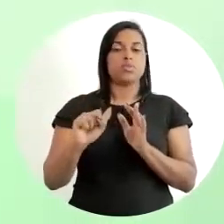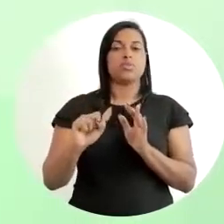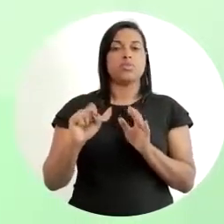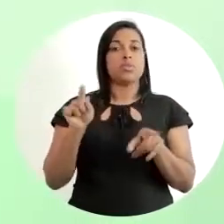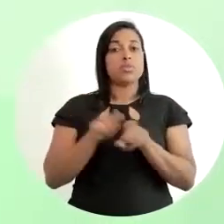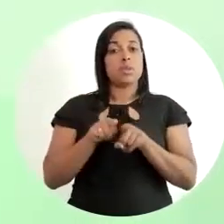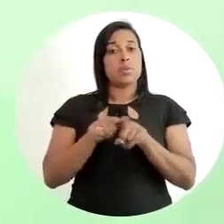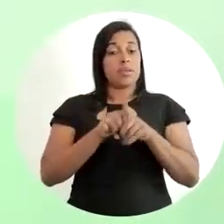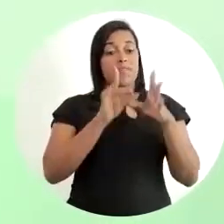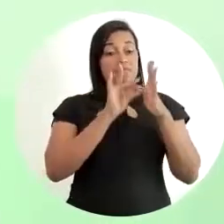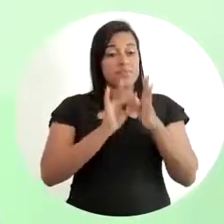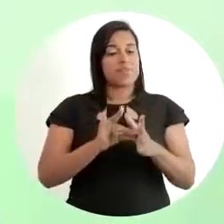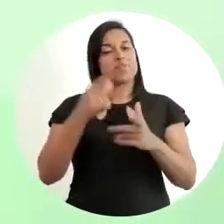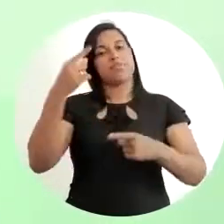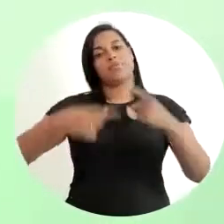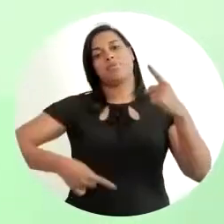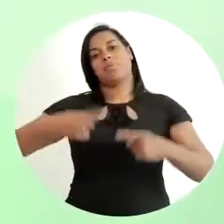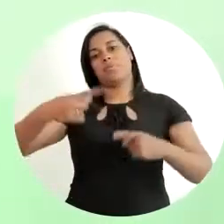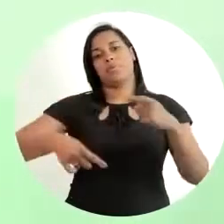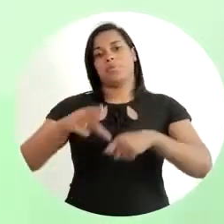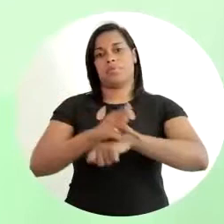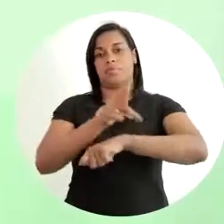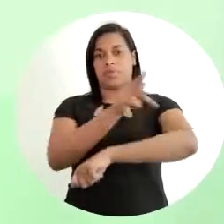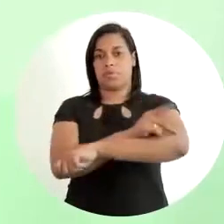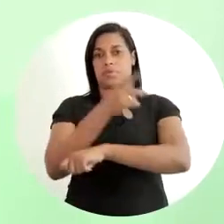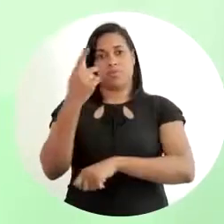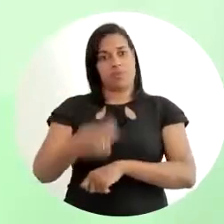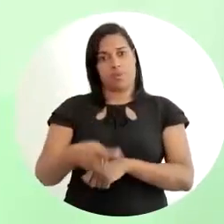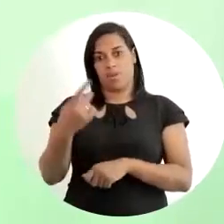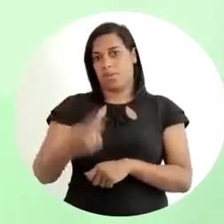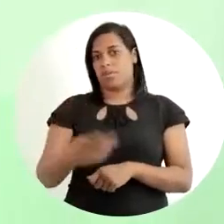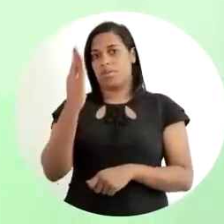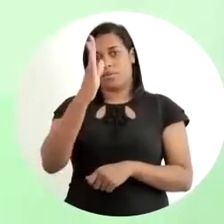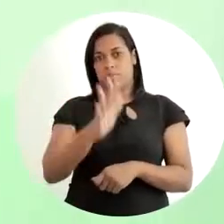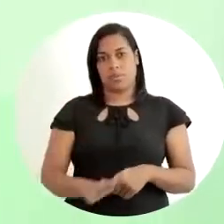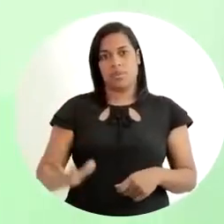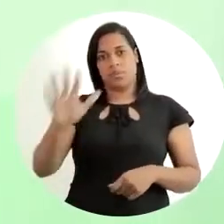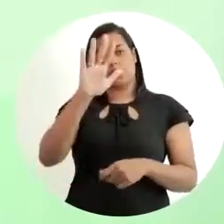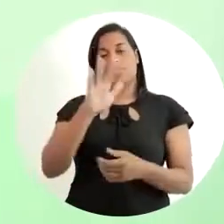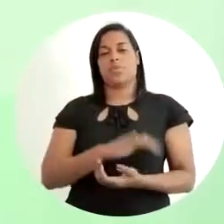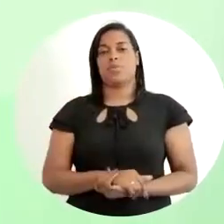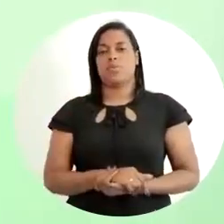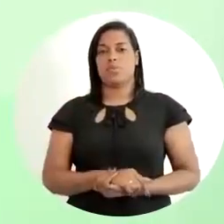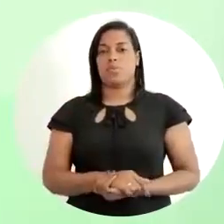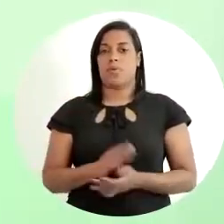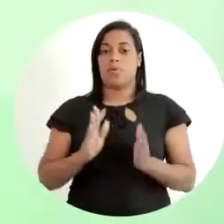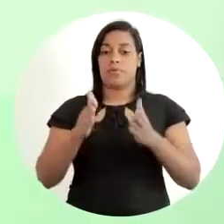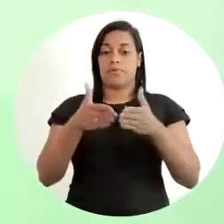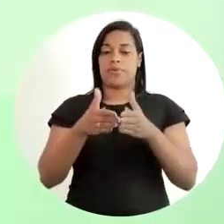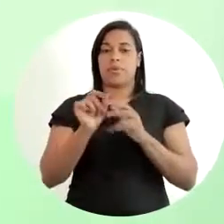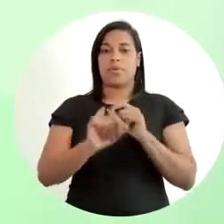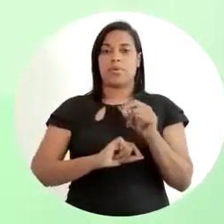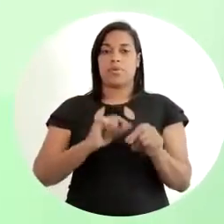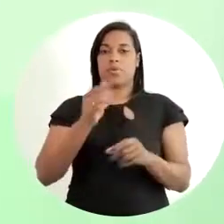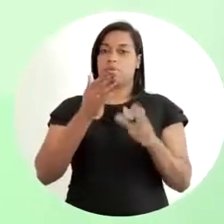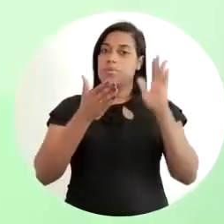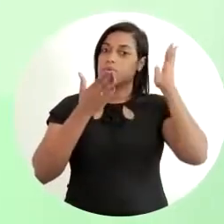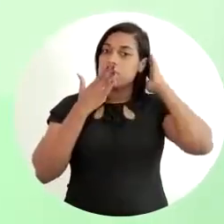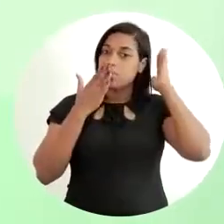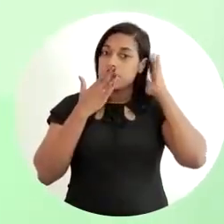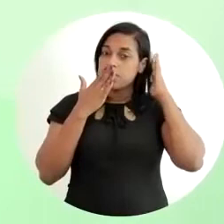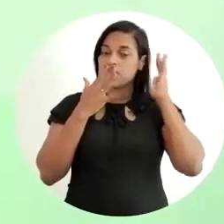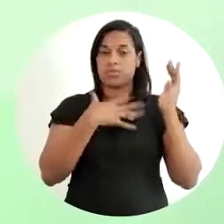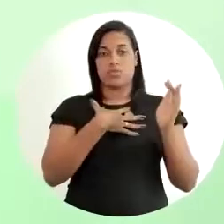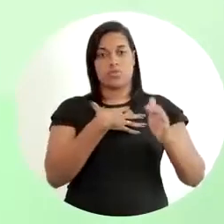e a implementação de sua política pedagógica aqui no solo brasileiro. O público-alvo eram